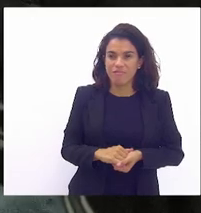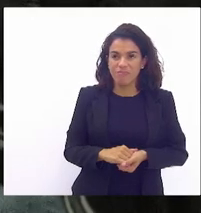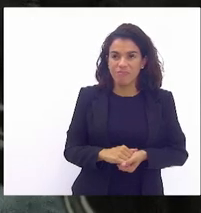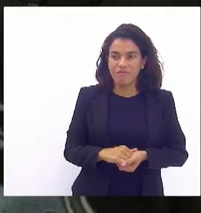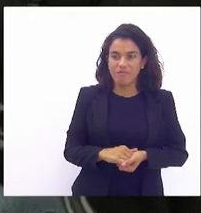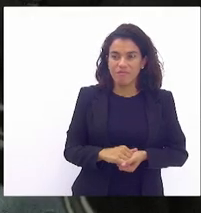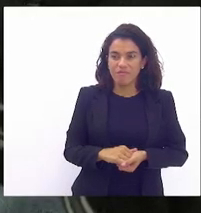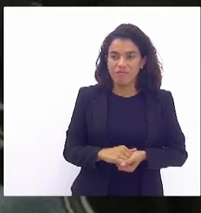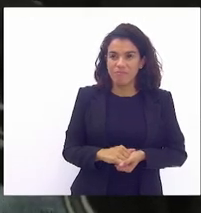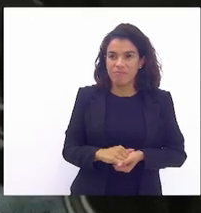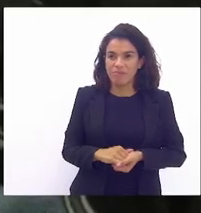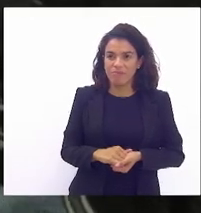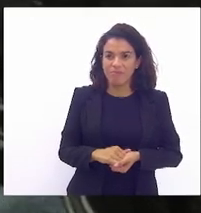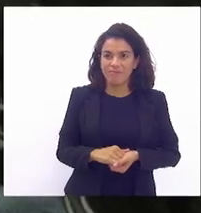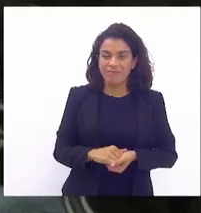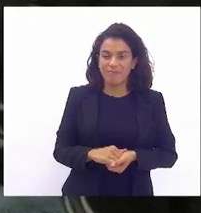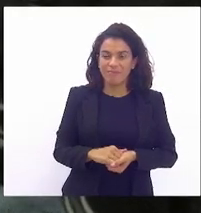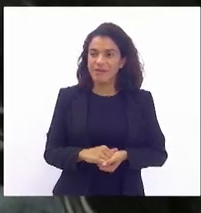minuto?